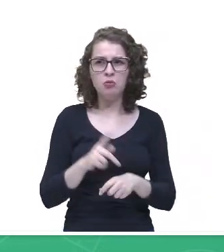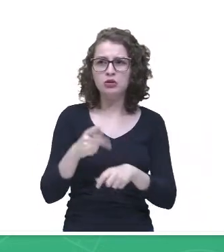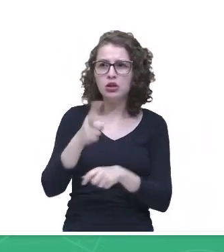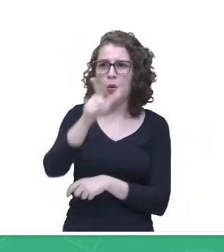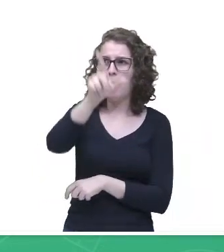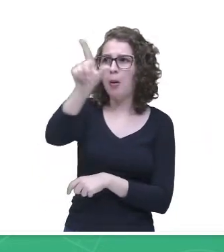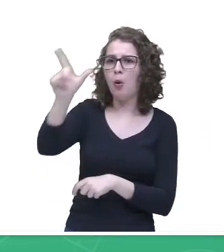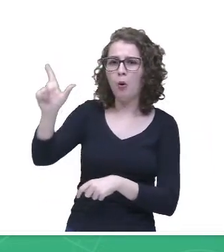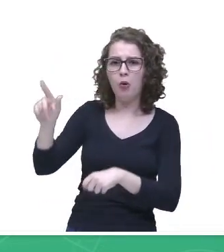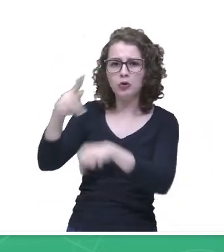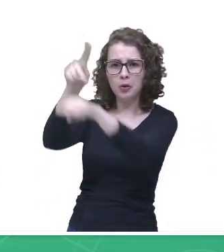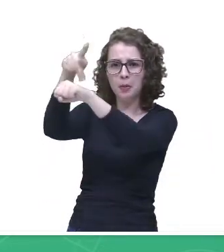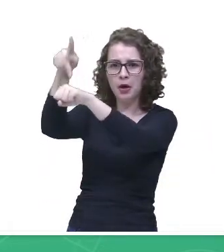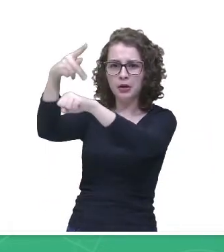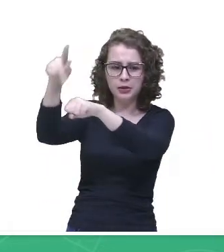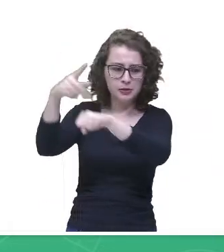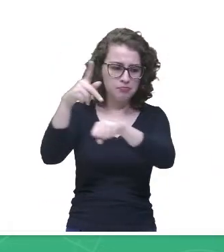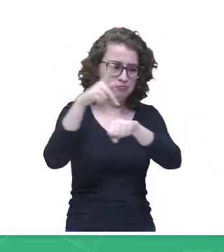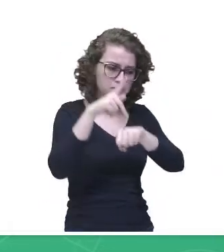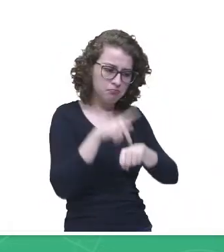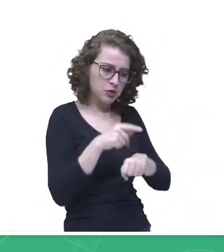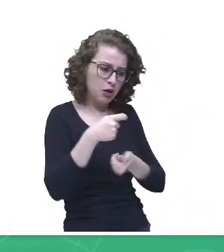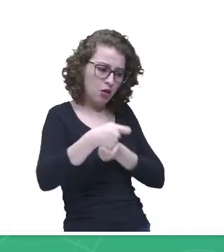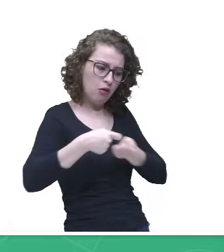que vão comandar